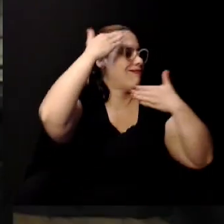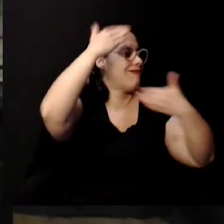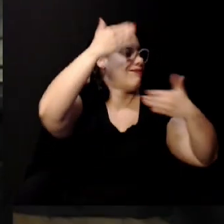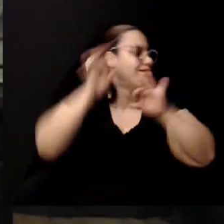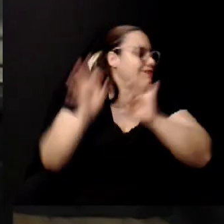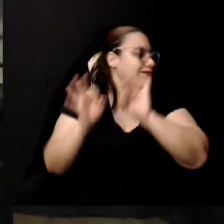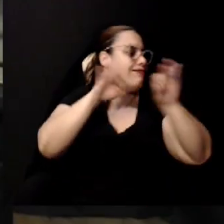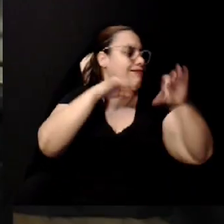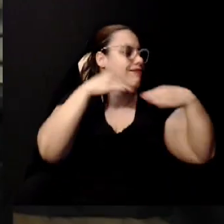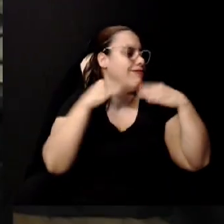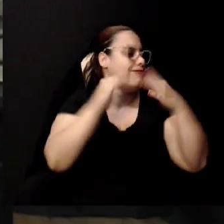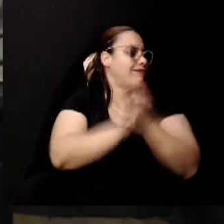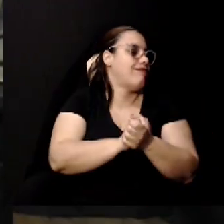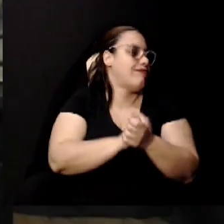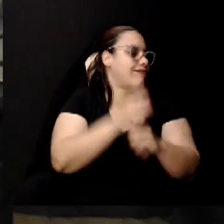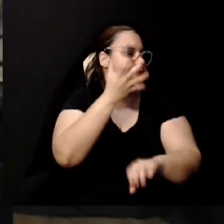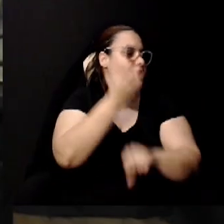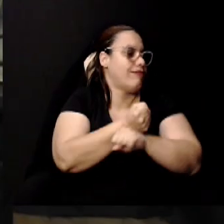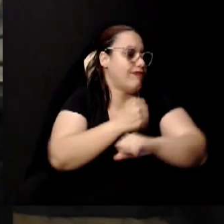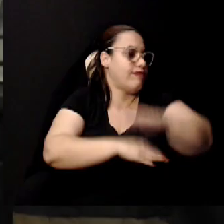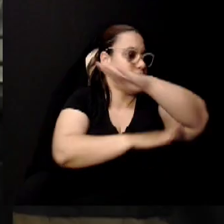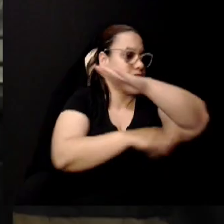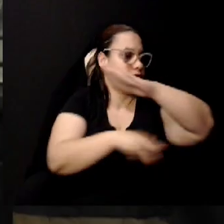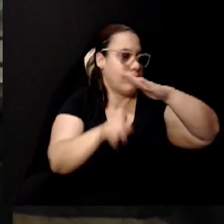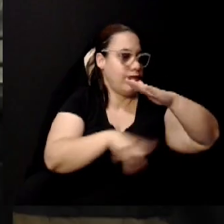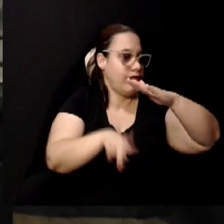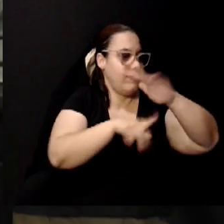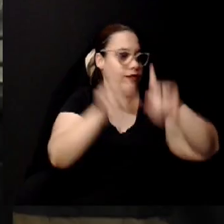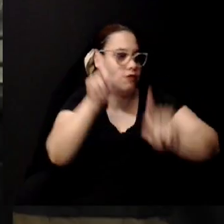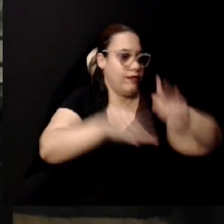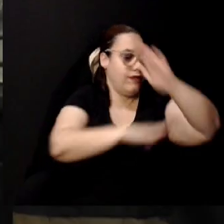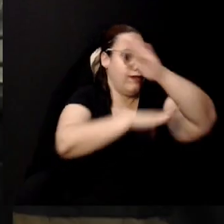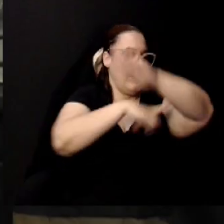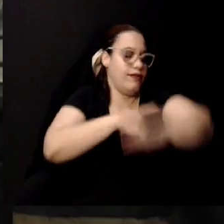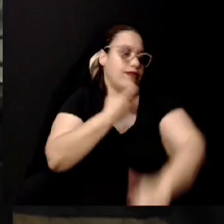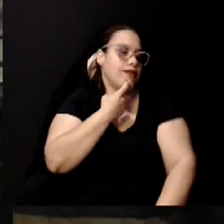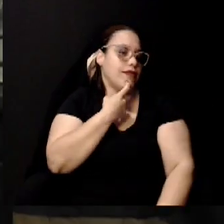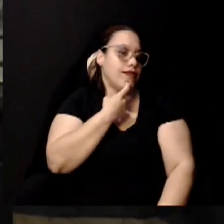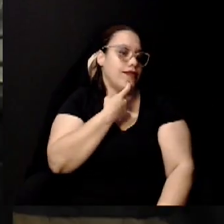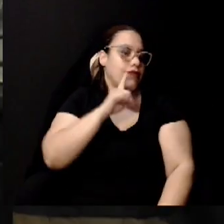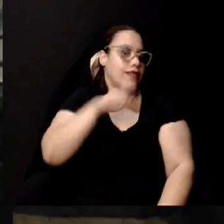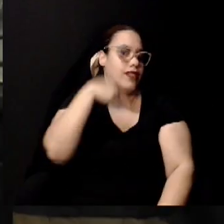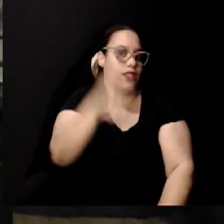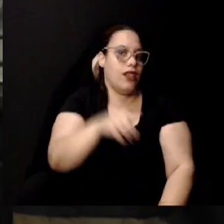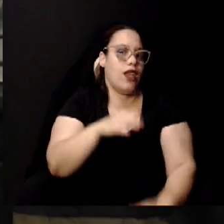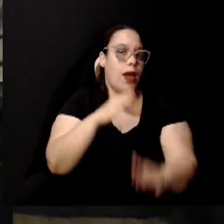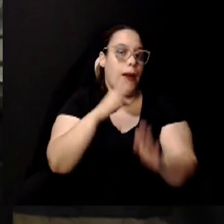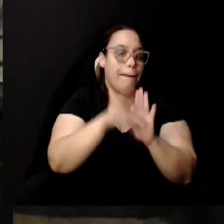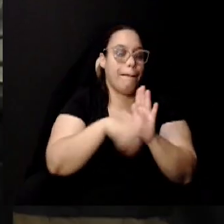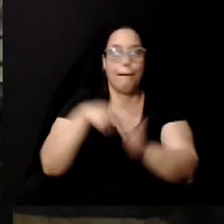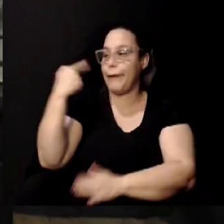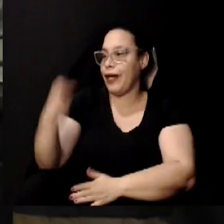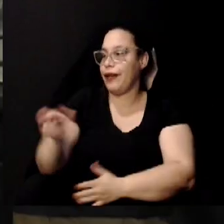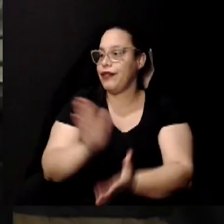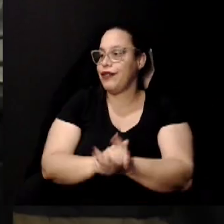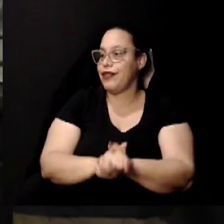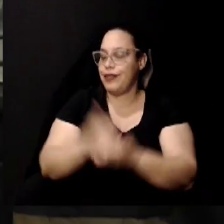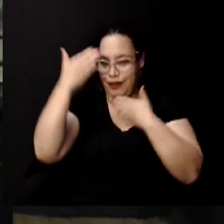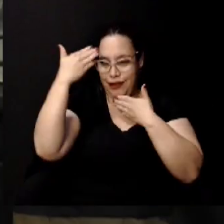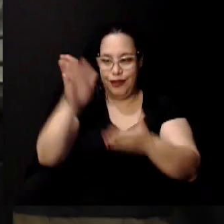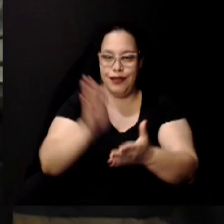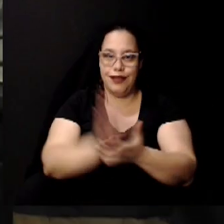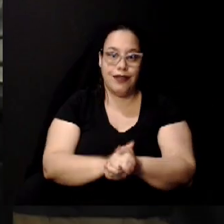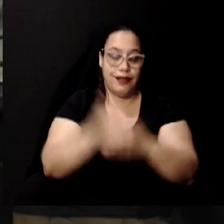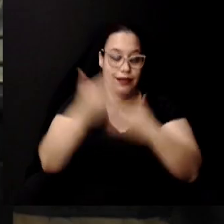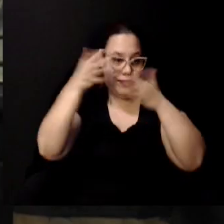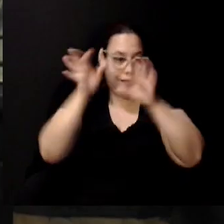participação aqui no Na Casa do Povo, podcast da TV Câmara Campinas, e até a próxima temporada. Até a próxima. Obrigada, gente. E eu agradeço vocês de